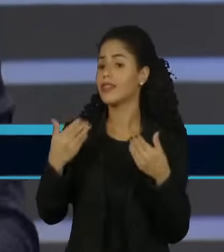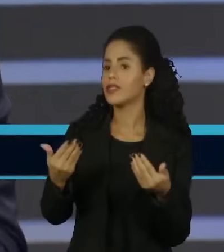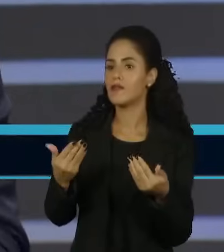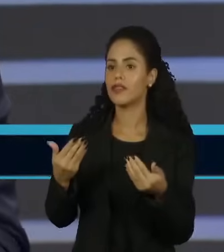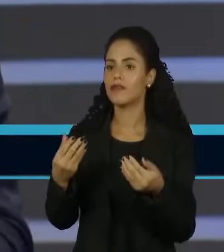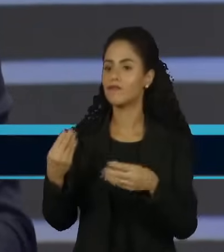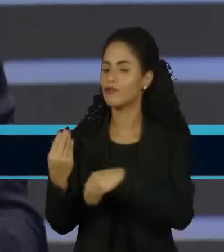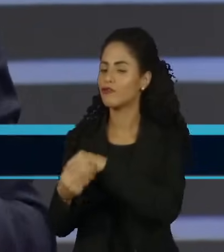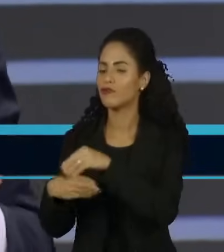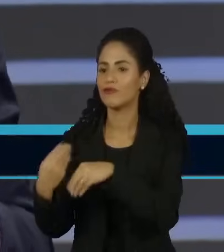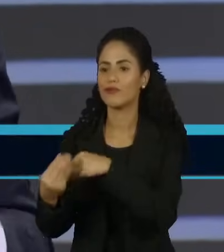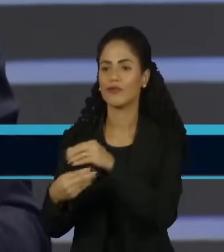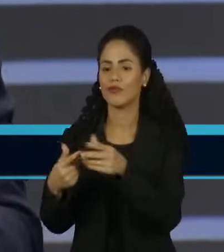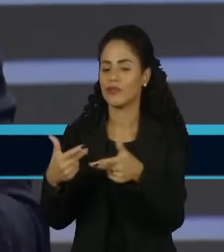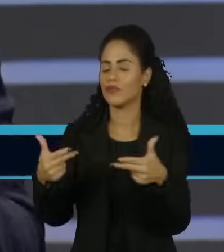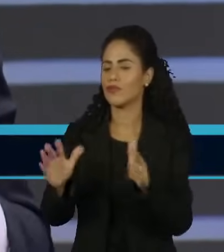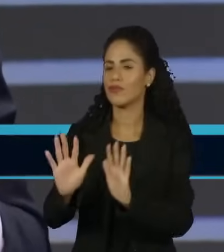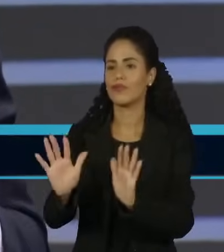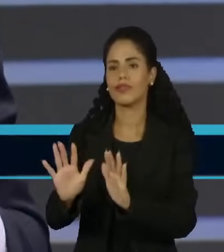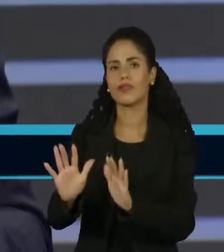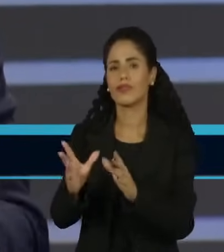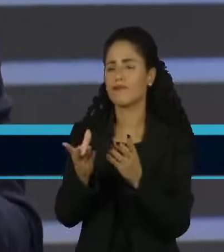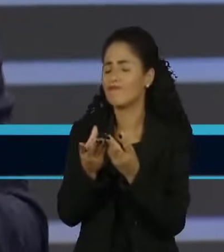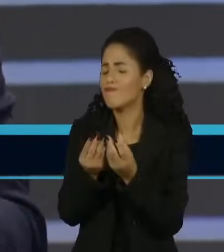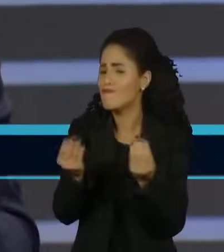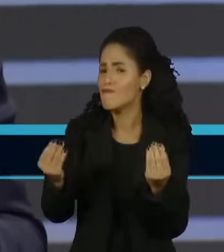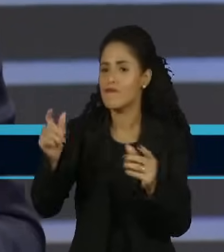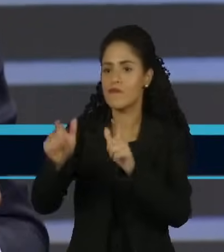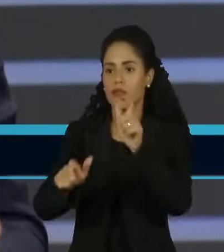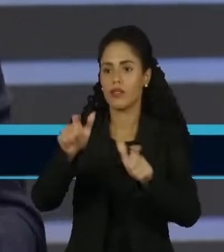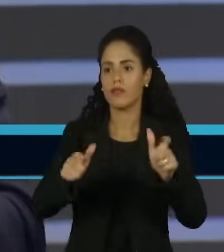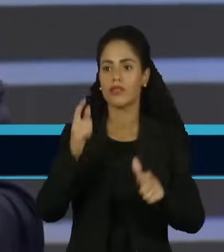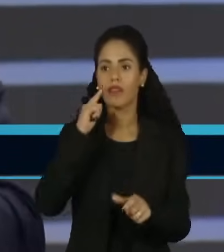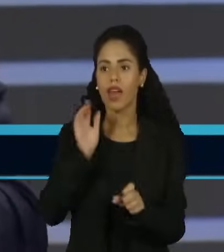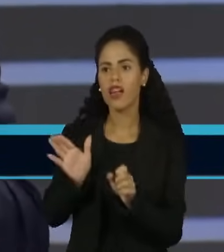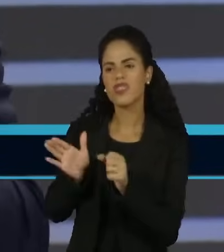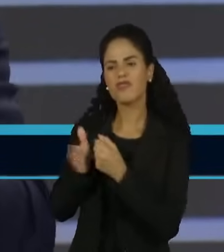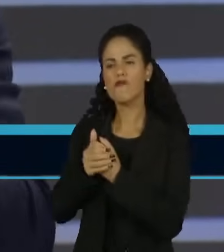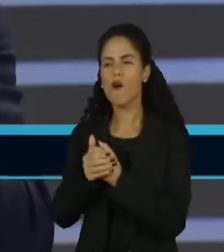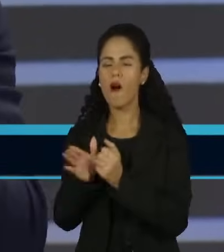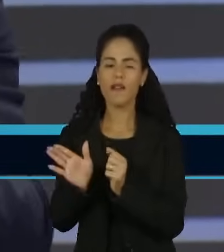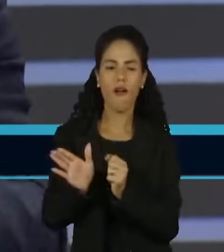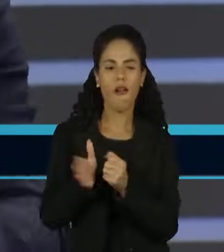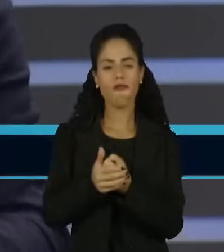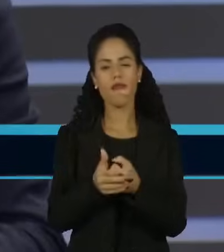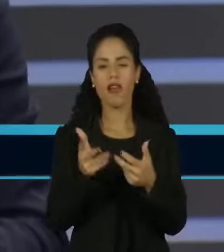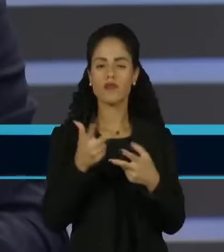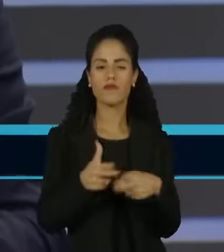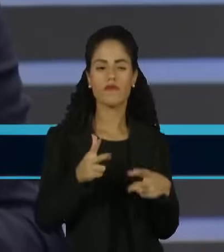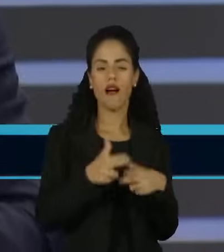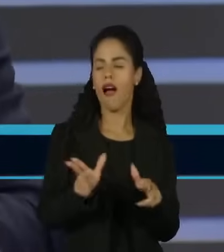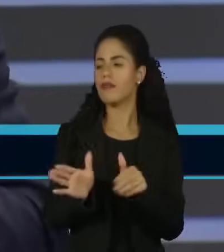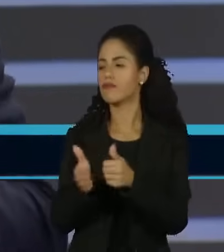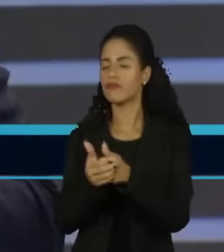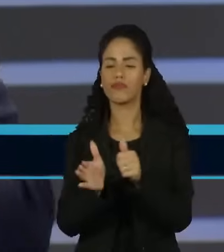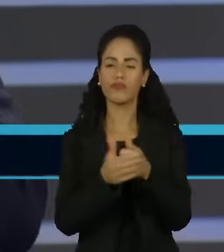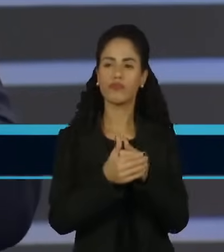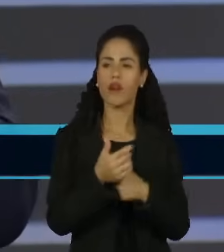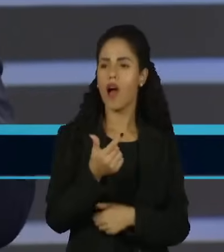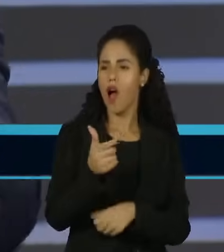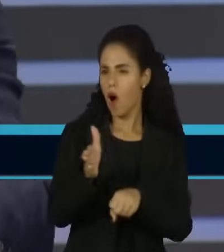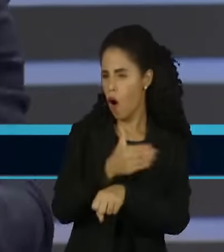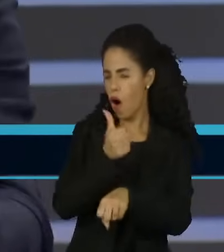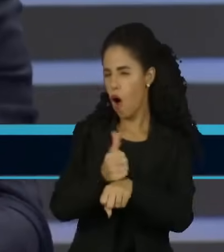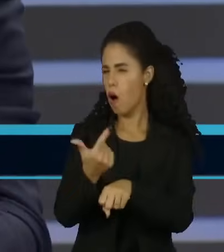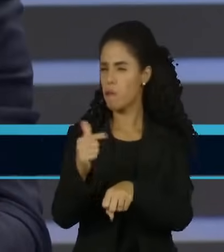muito importante, porque todo mundo, ou muita gente que quer passar o pano, diz, não, isso não aconteceu nada, não existe golpe, porque não